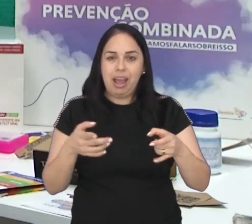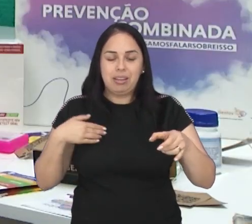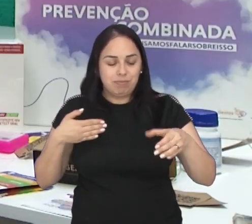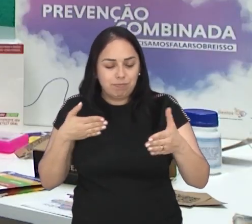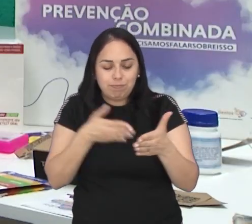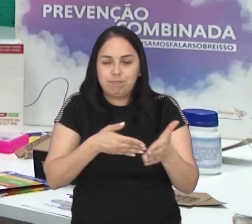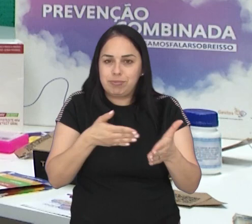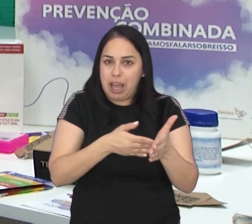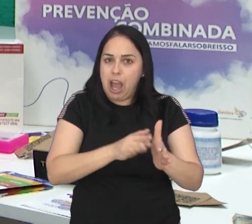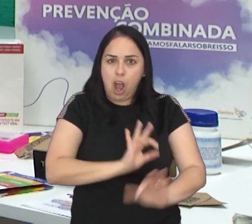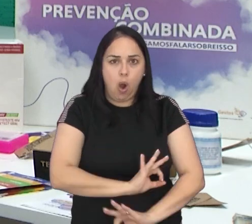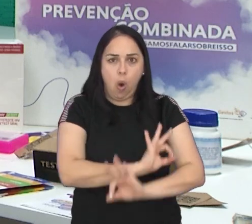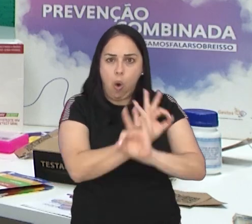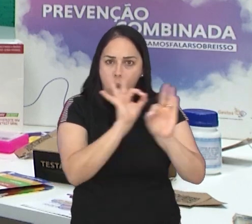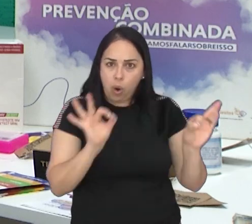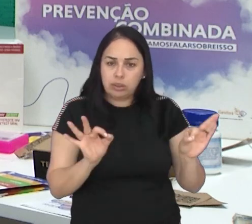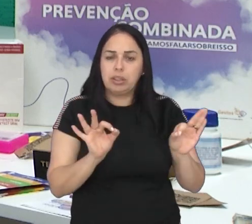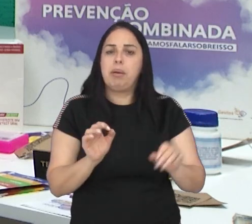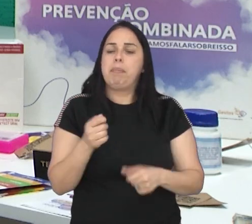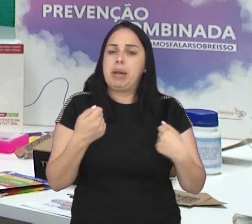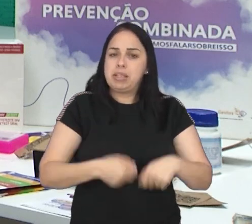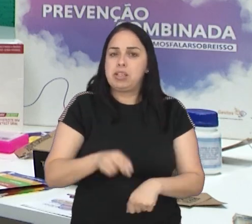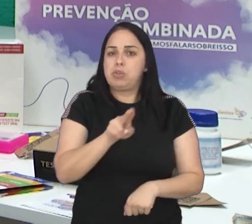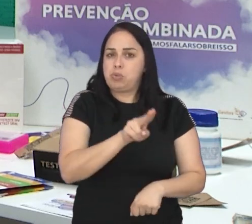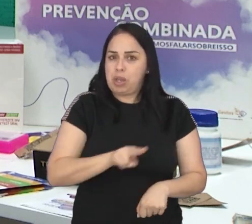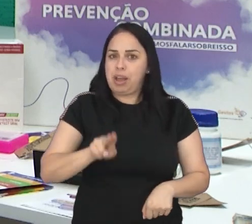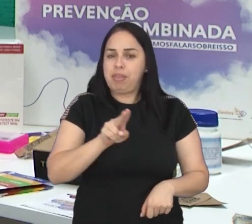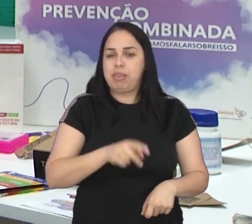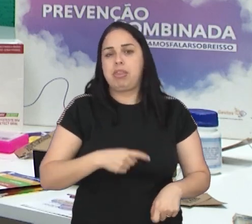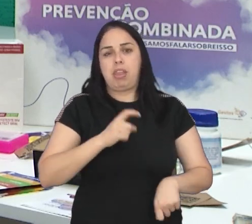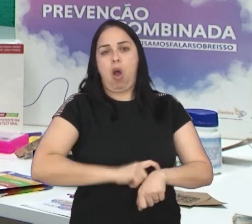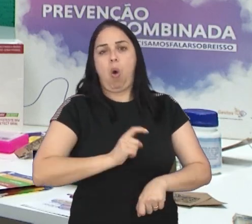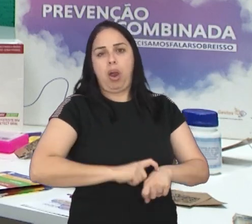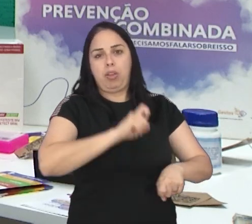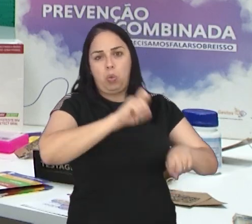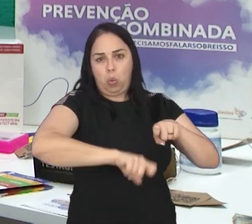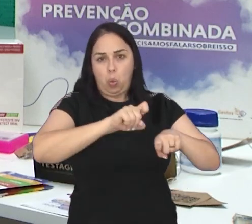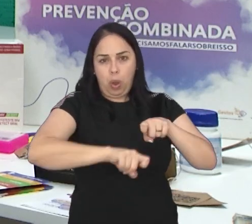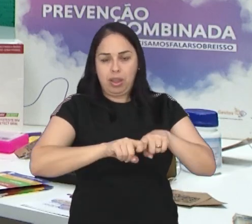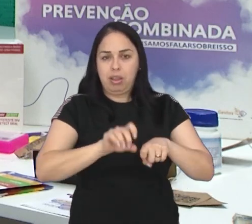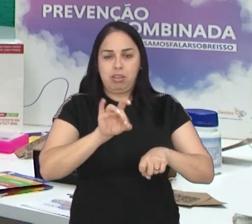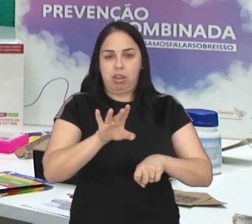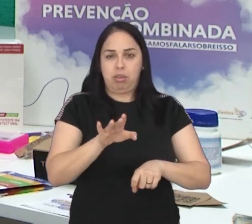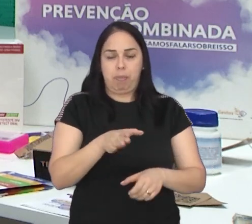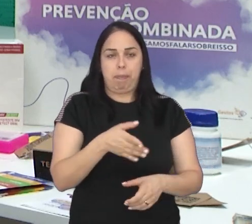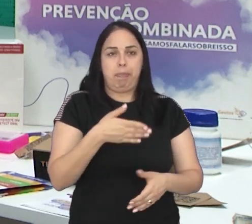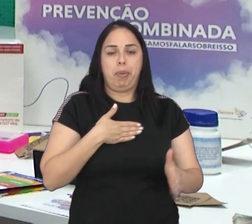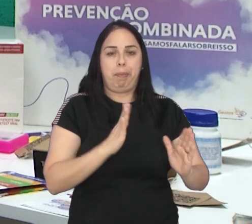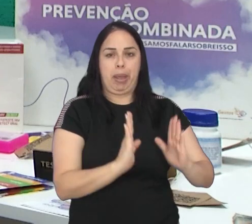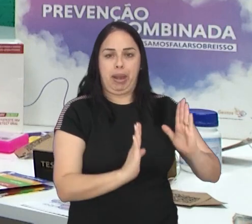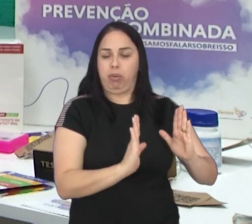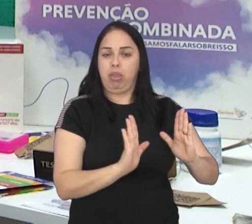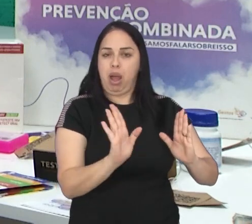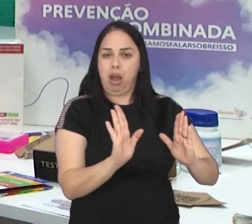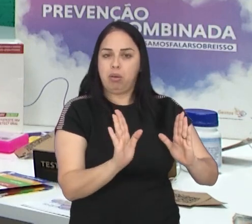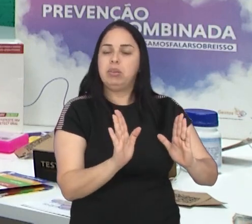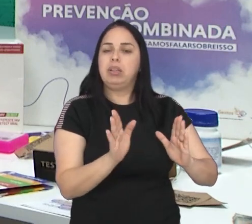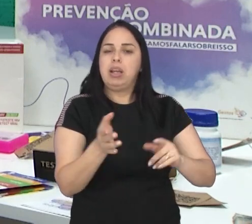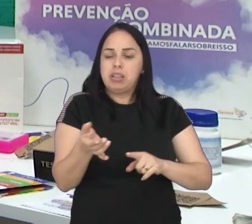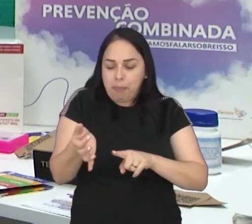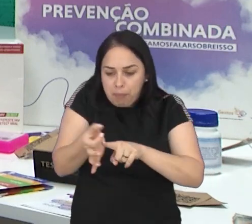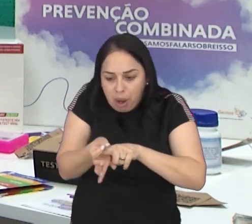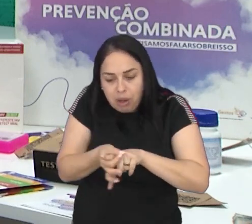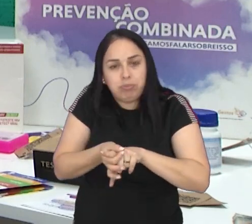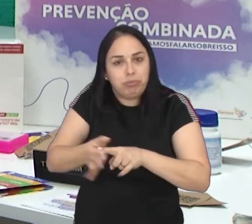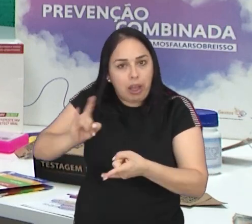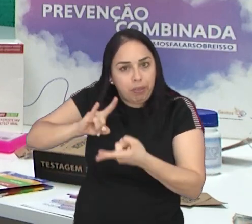de barreira, ele é altamente eficaz. Ele deve ser usado durante o ato sexual inteiro e não pela metade, como muitas pessoas